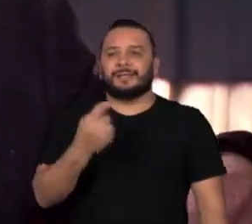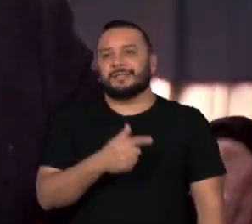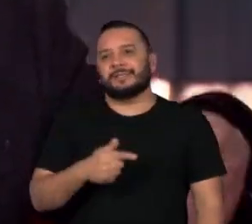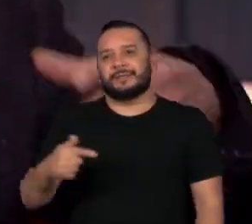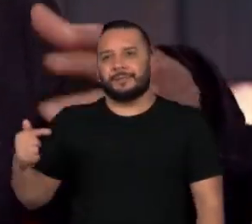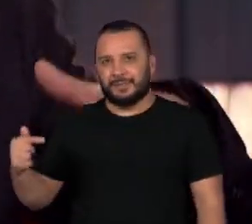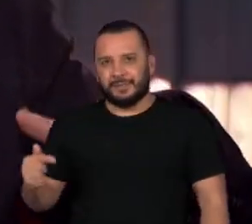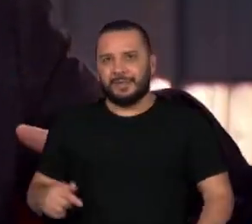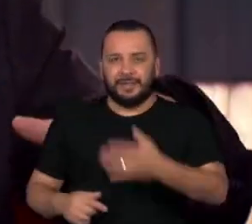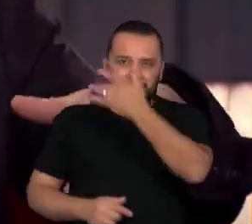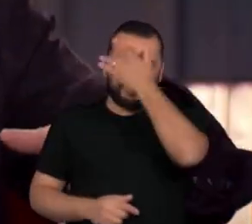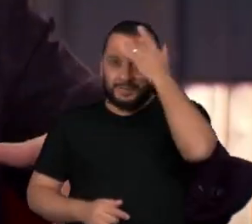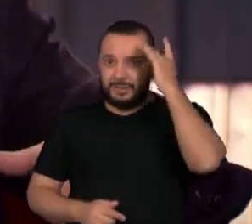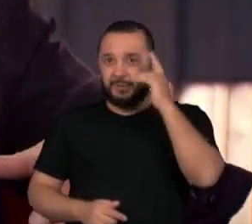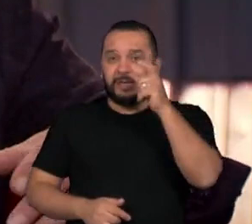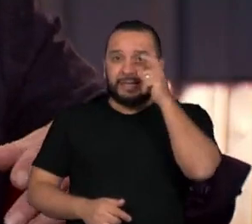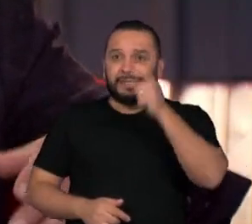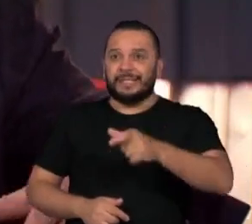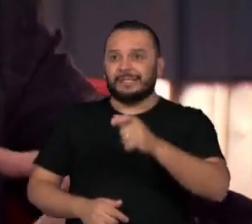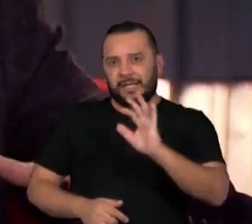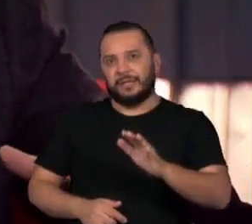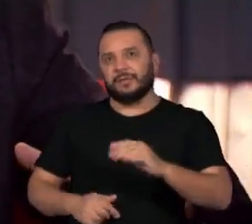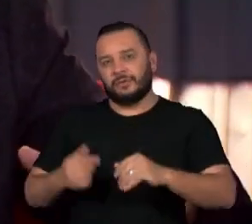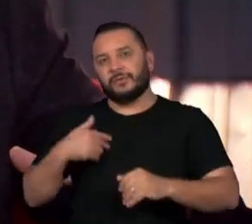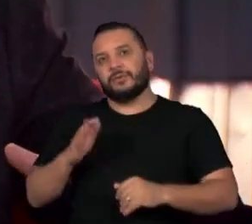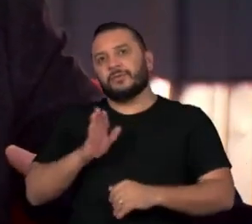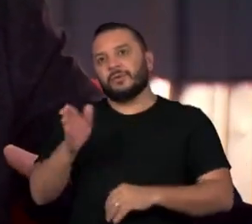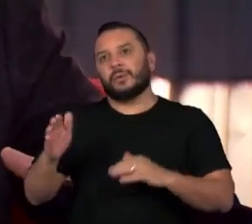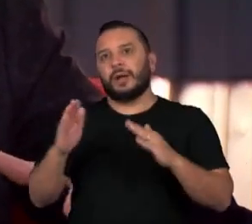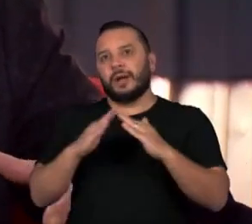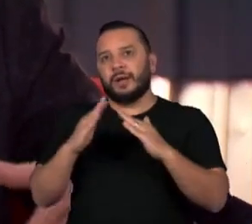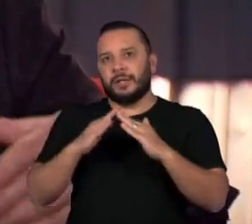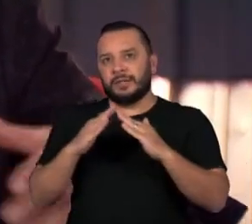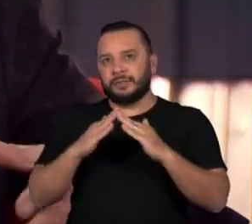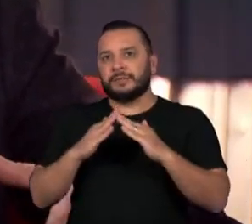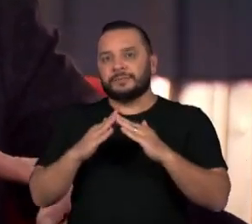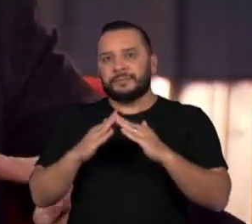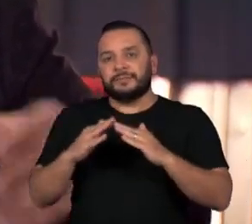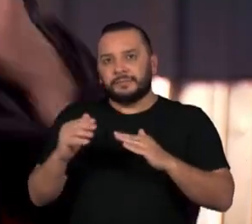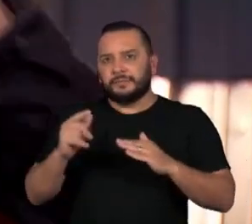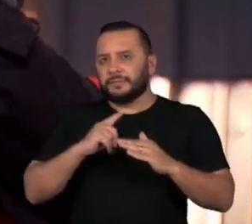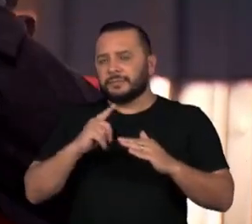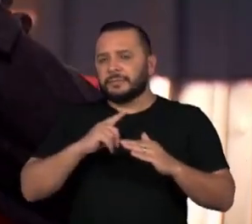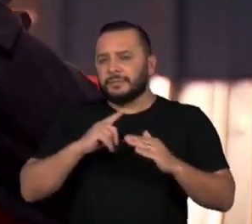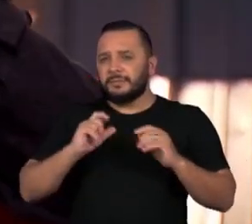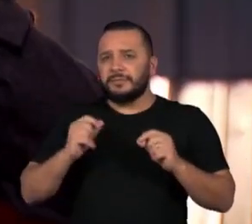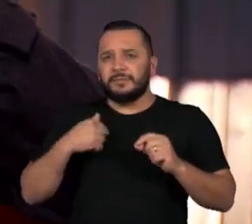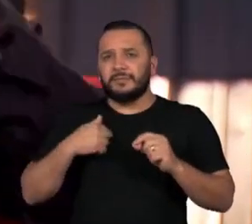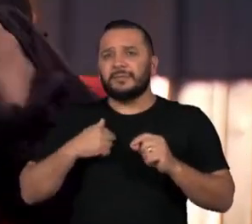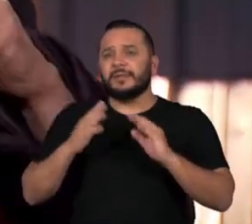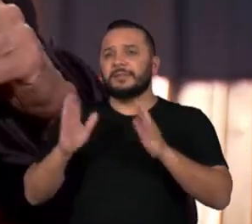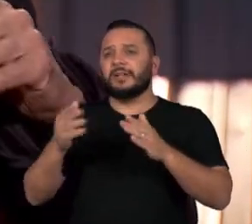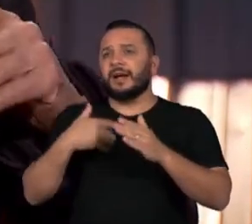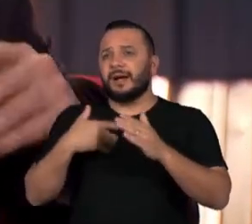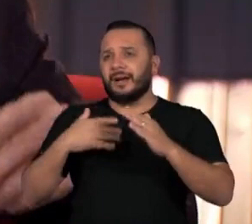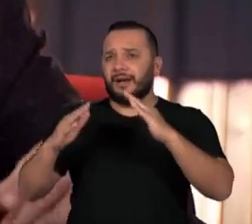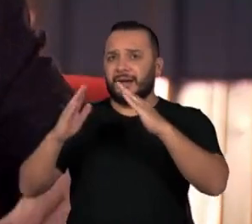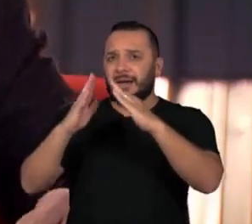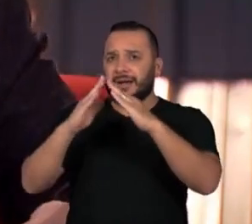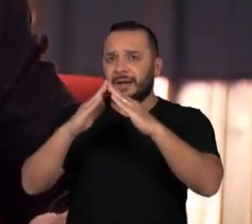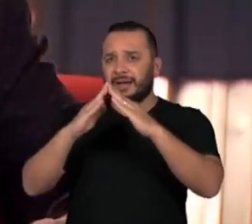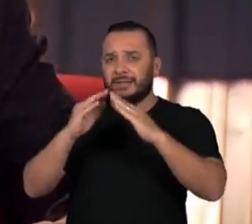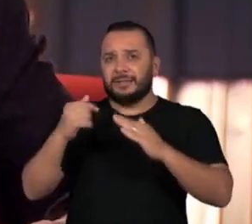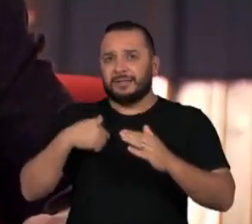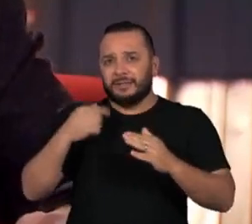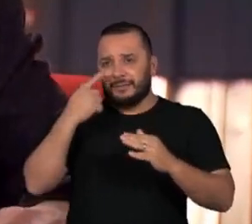os os interessados que eram muitos vieram foram numa casa que ele não tinha casa e tinha uma tabuleta nesse tempo aí é que ver o negócio